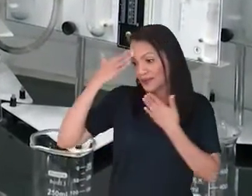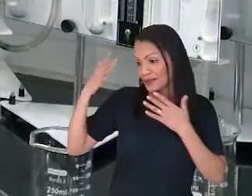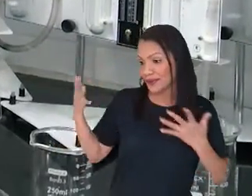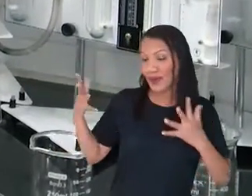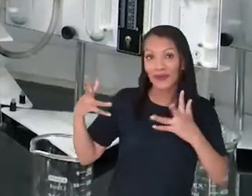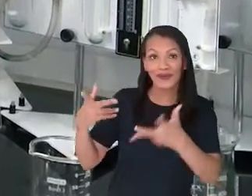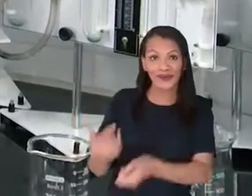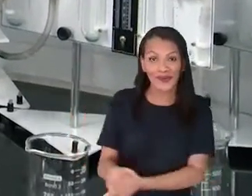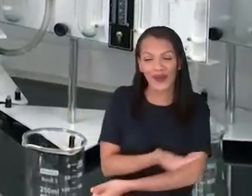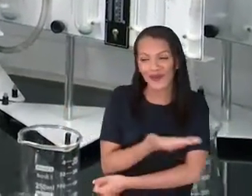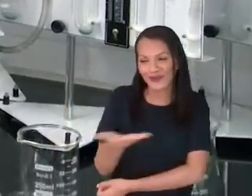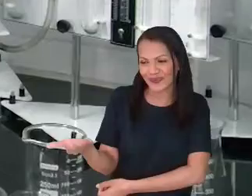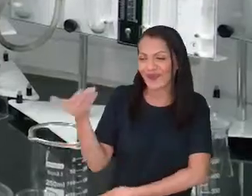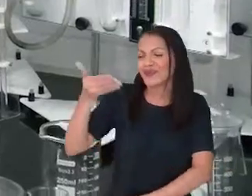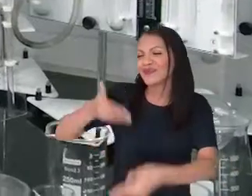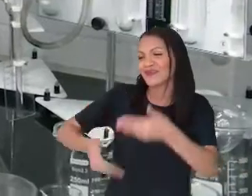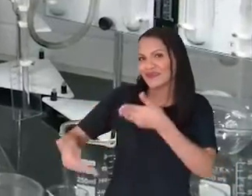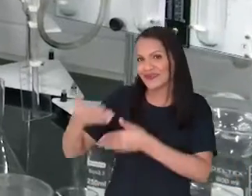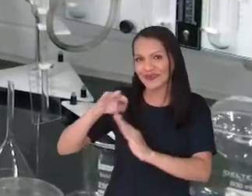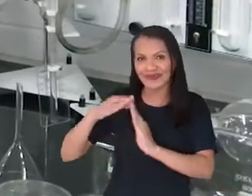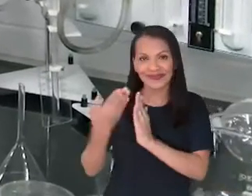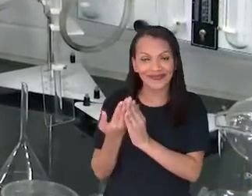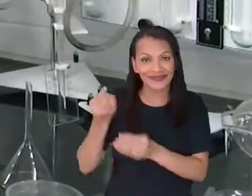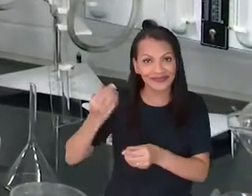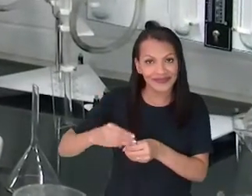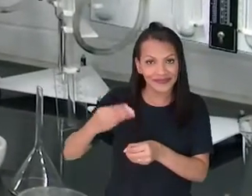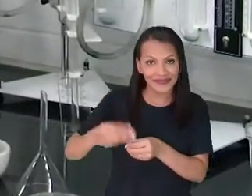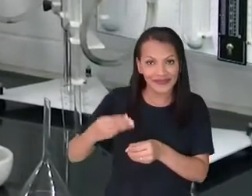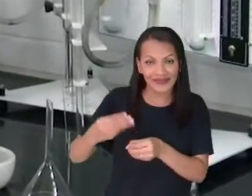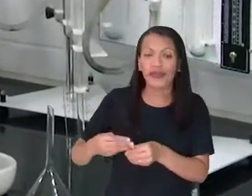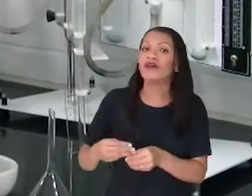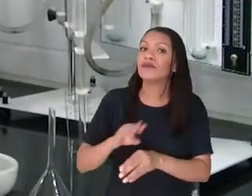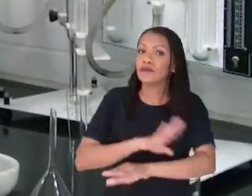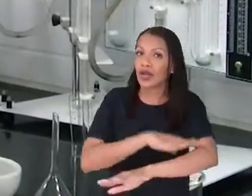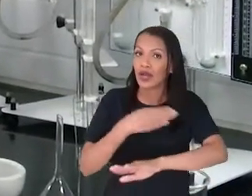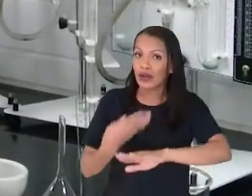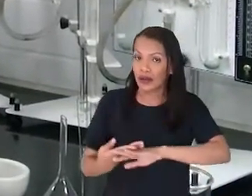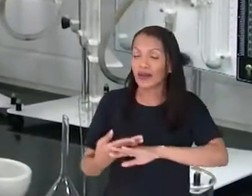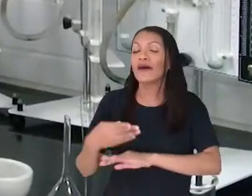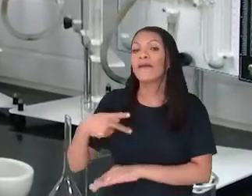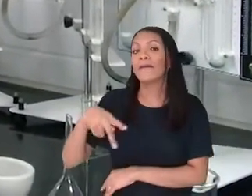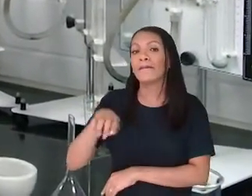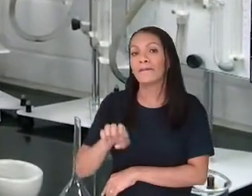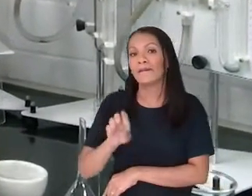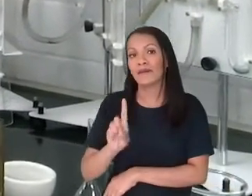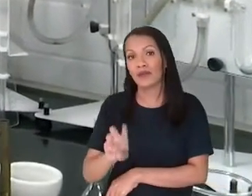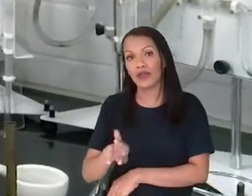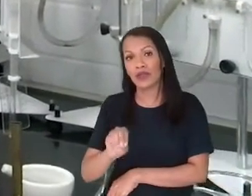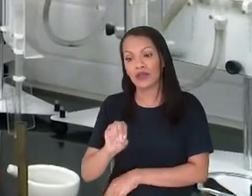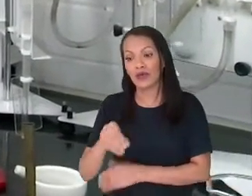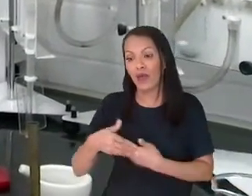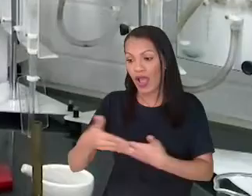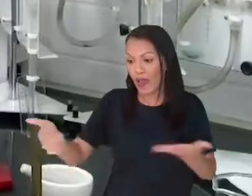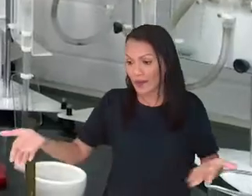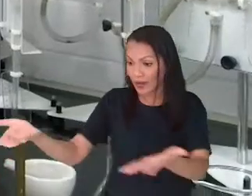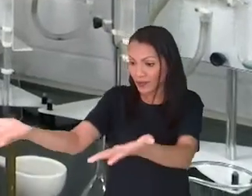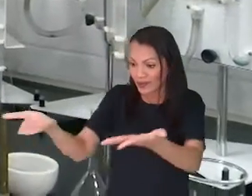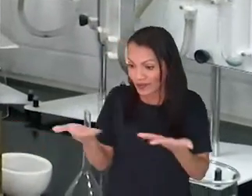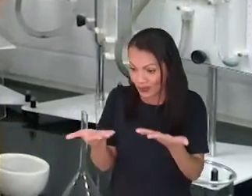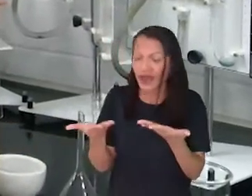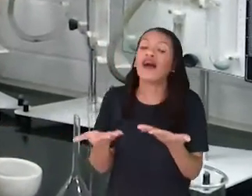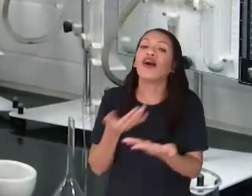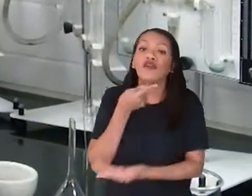todos, né, que fazem a Escola Municipal em Tempo Integral Pedro Augusto por ter aberto esse espaço para a gente vir